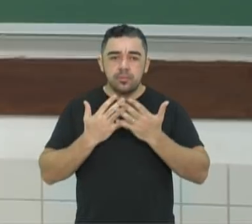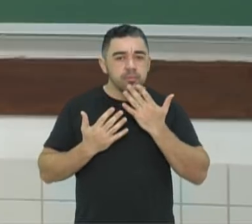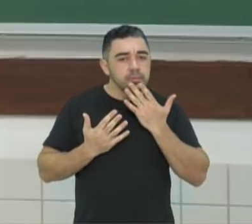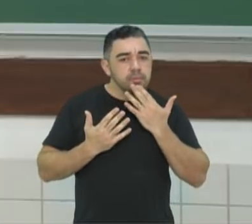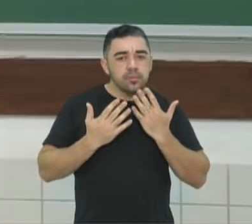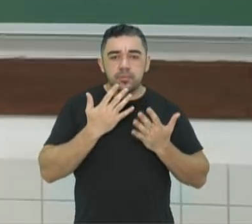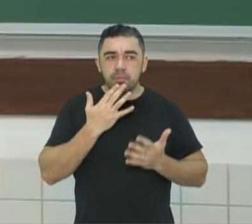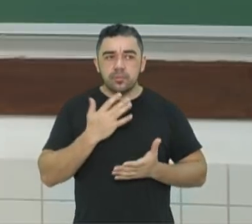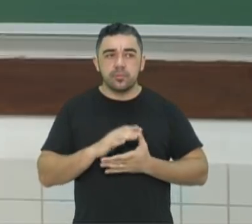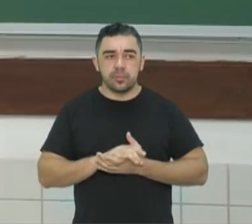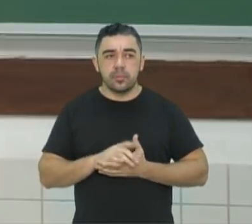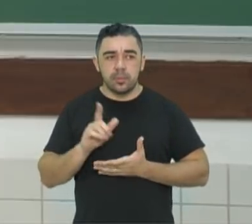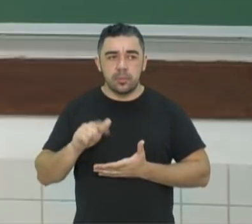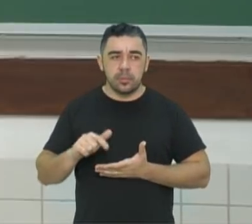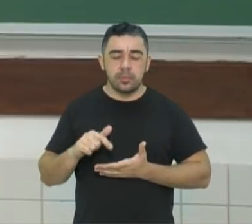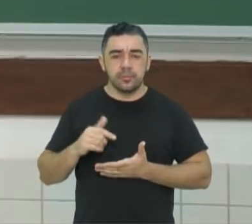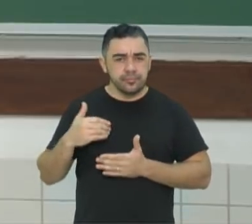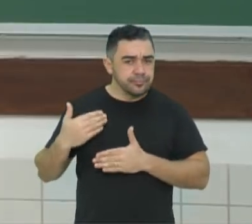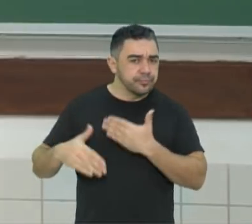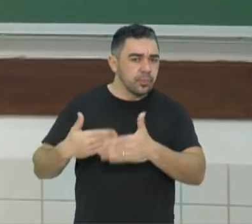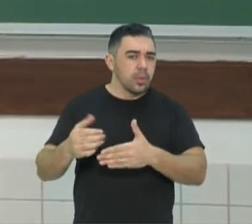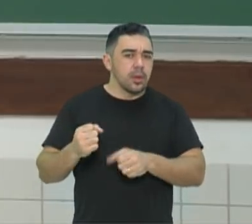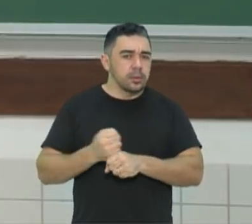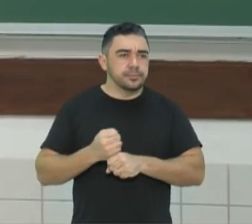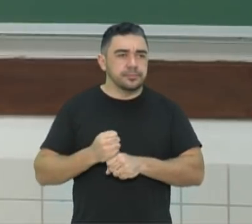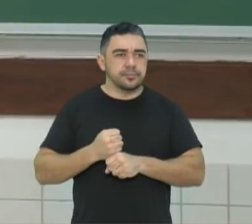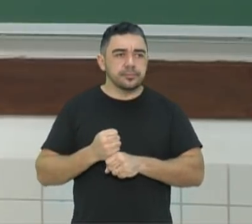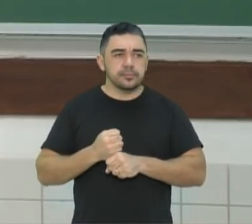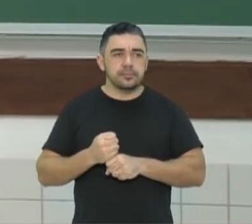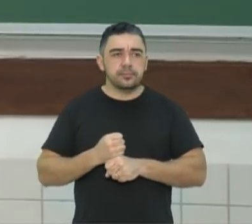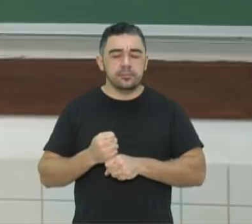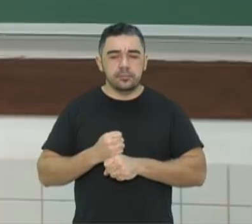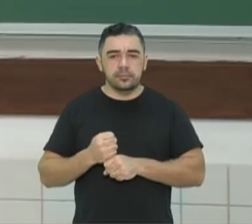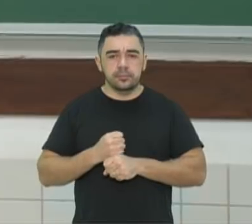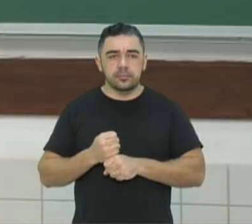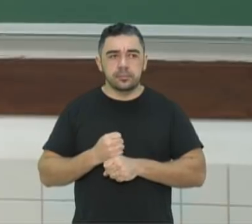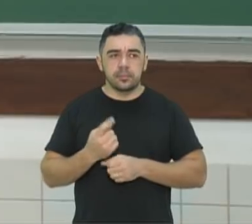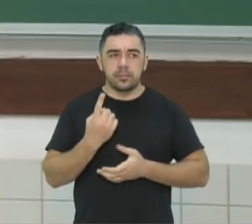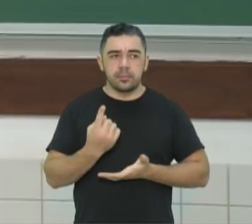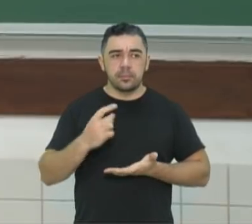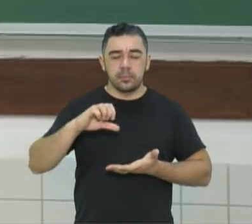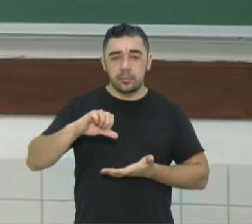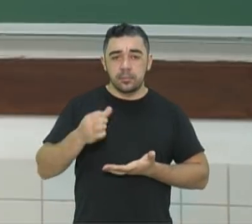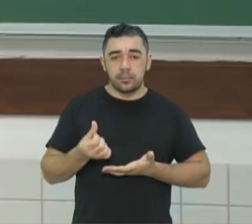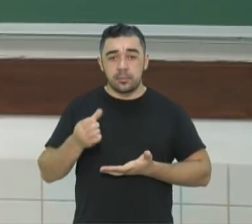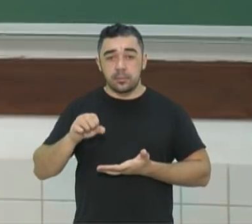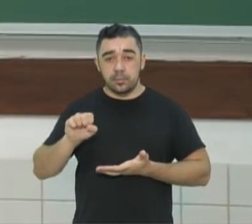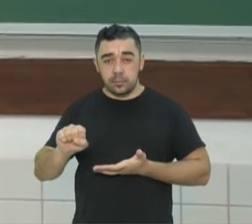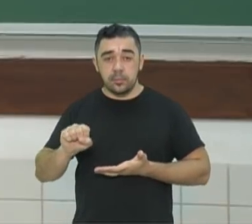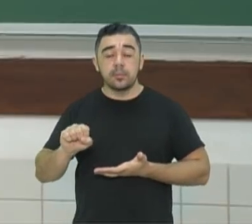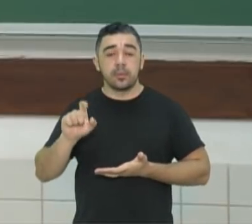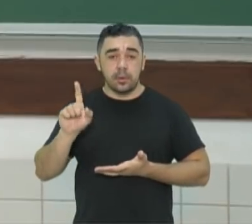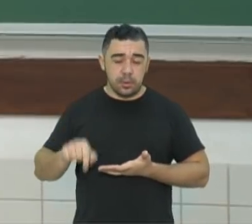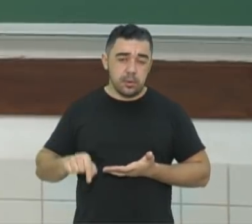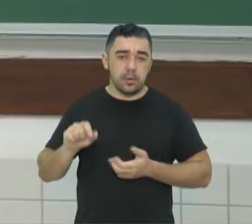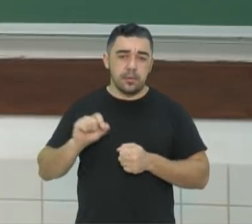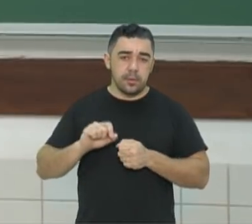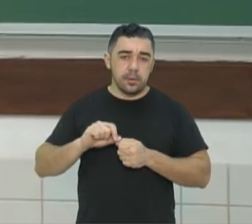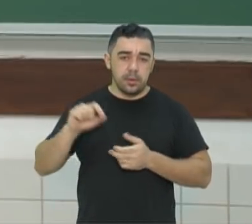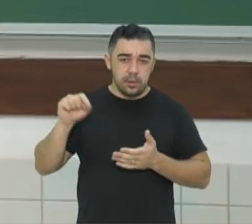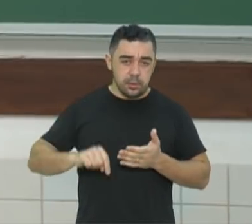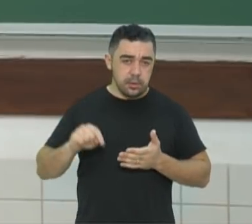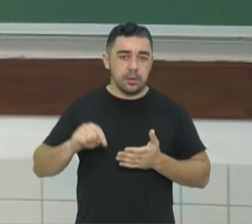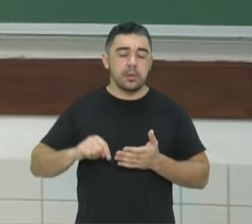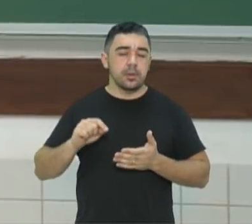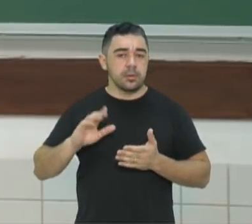colorido, aí mais para frente, já alguns anos para frente, nós temos, já no final da década de 68, nós temos também uma produção já de animação bem